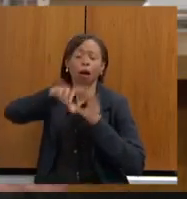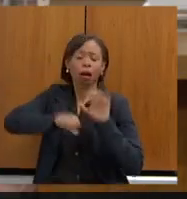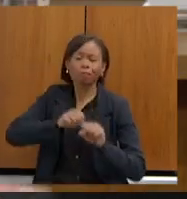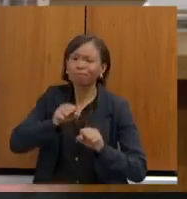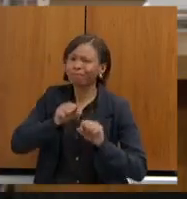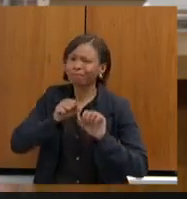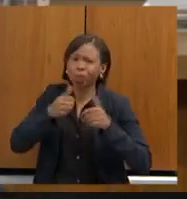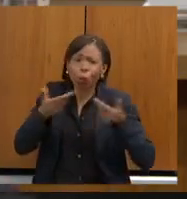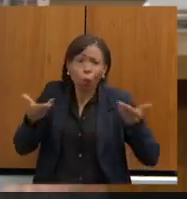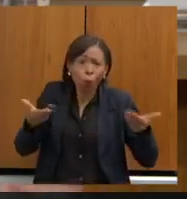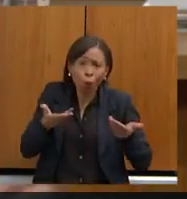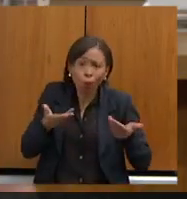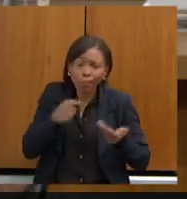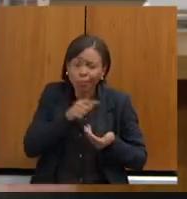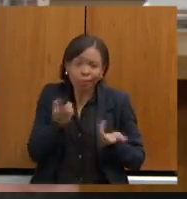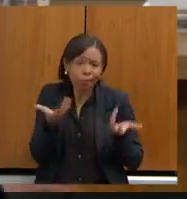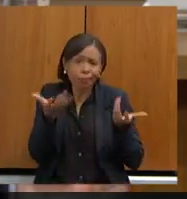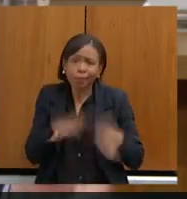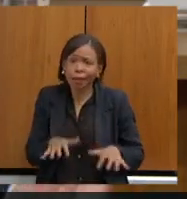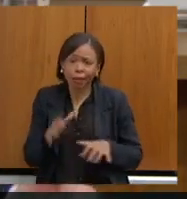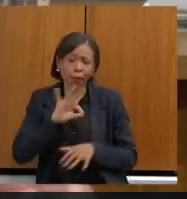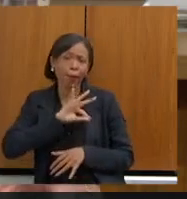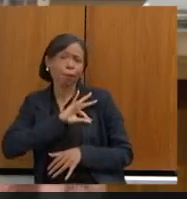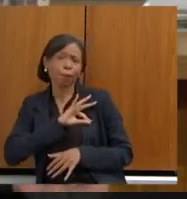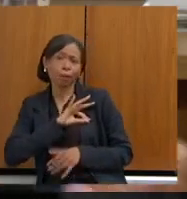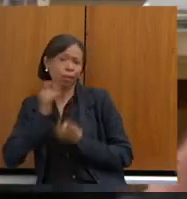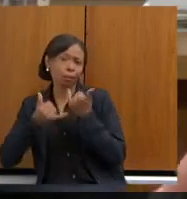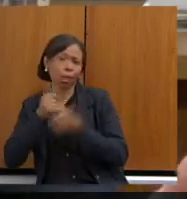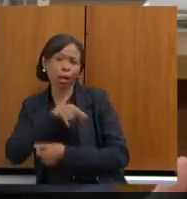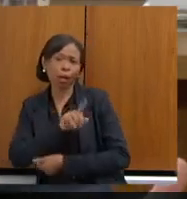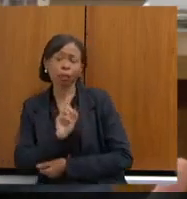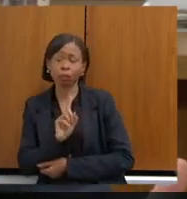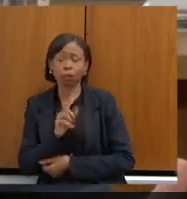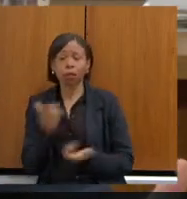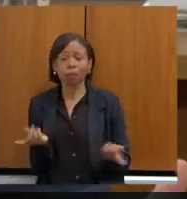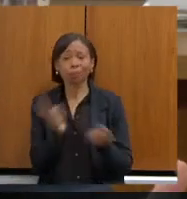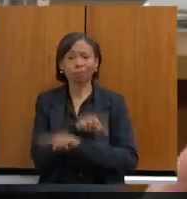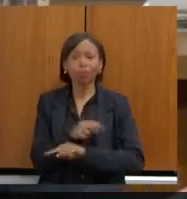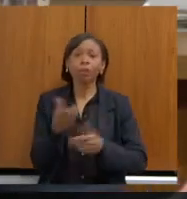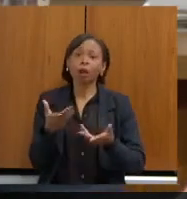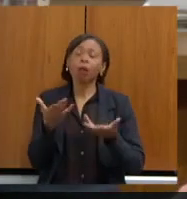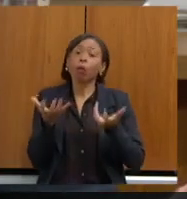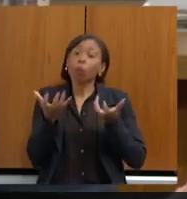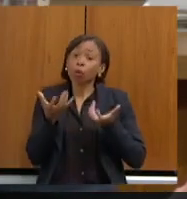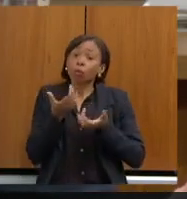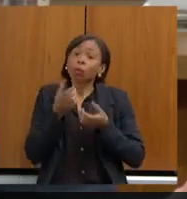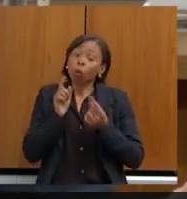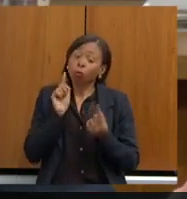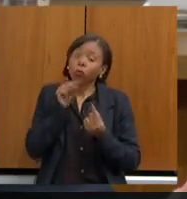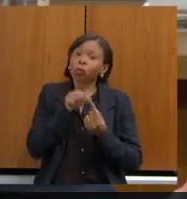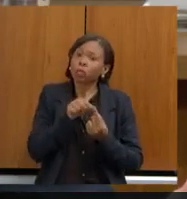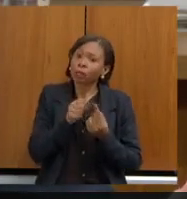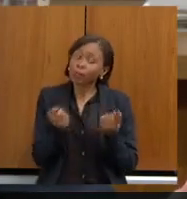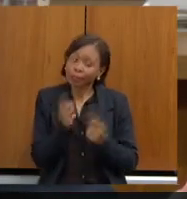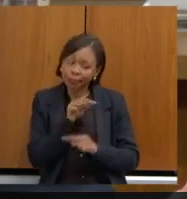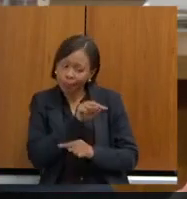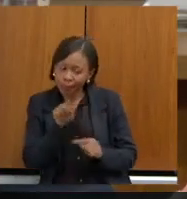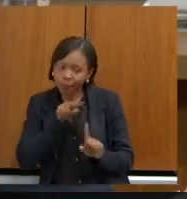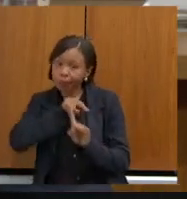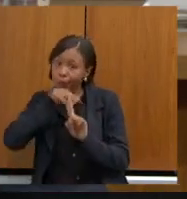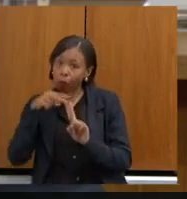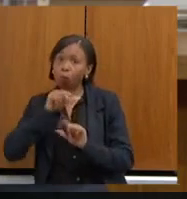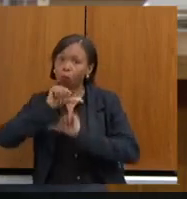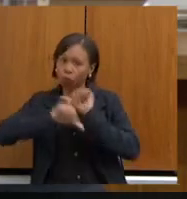então a finalidade Nossa fazer com que esses adolescente eles mudem o seu referencial E isso também é através de um trabalho